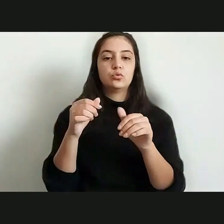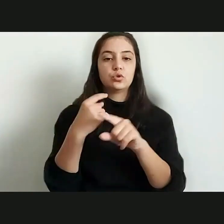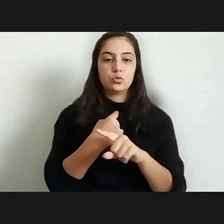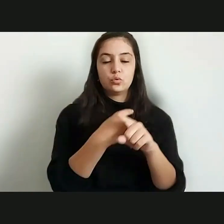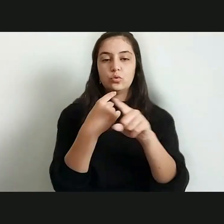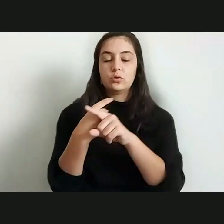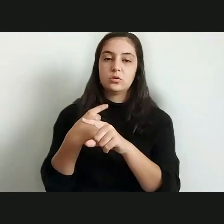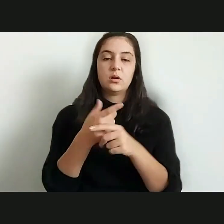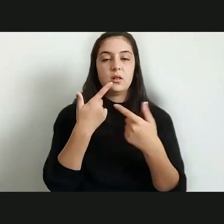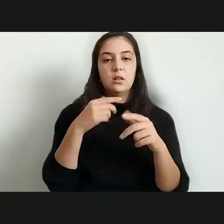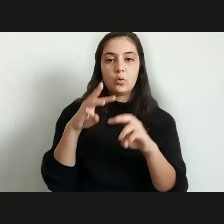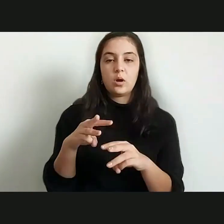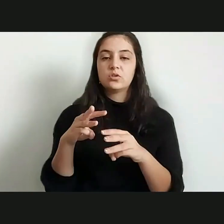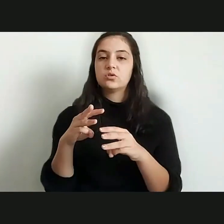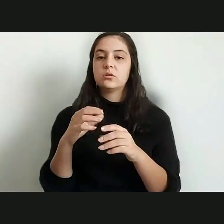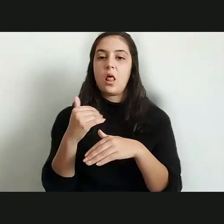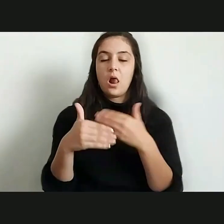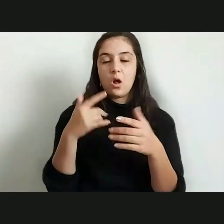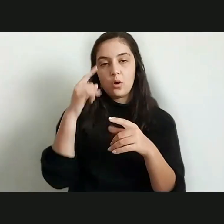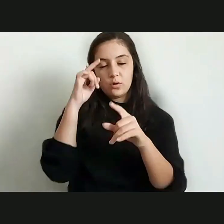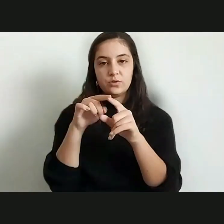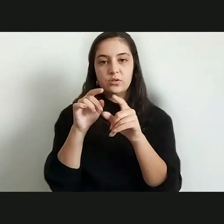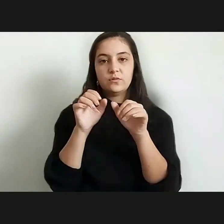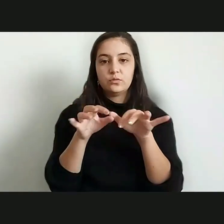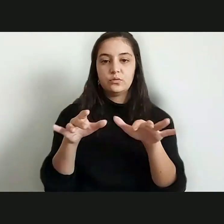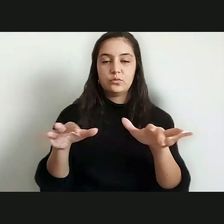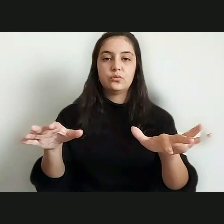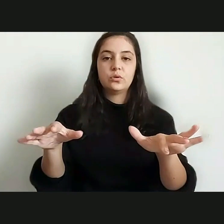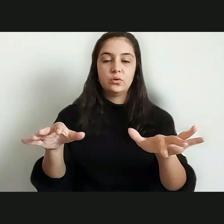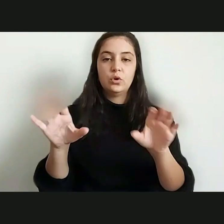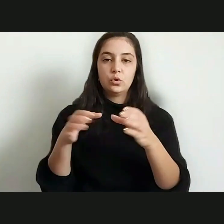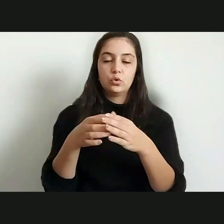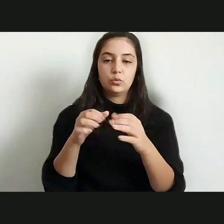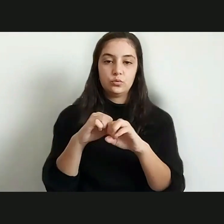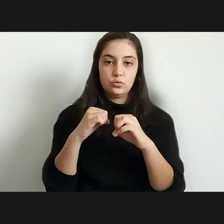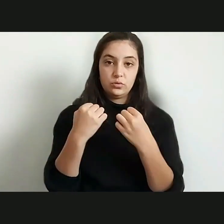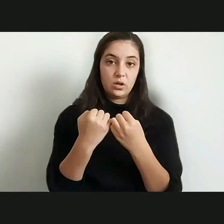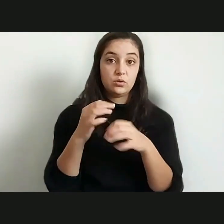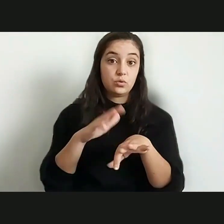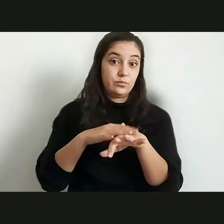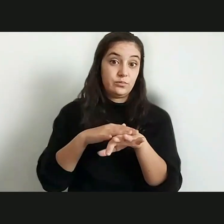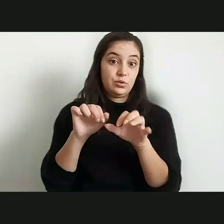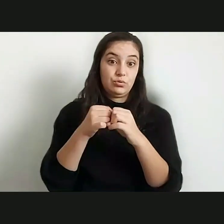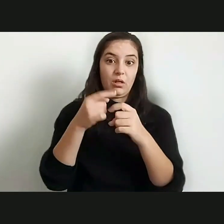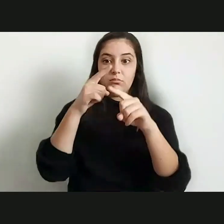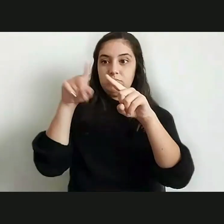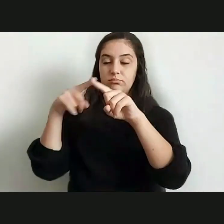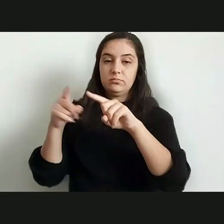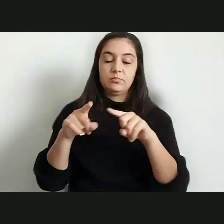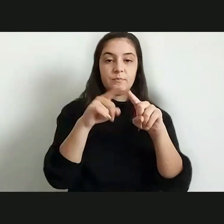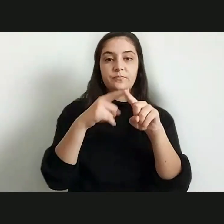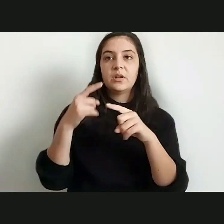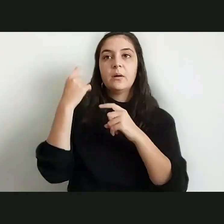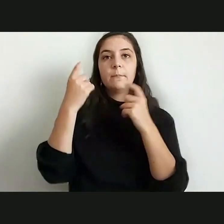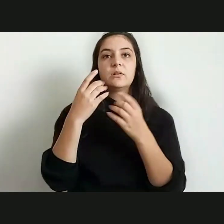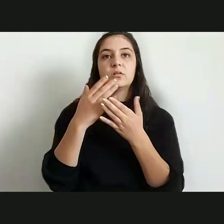nas linguagens que utilizamos, para poder abranger diferentes grupos sociais, porque a sociedade é diversa, e portanto não podemos pensar